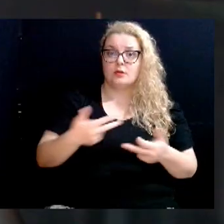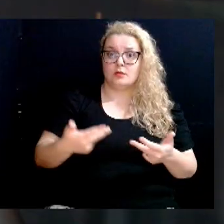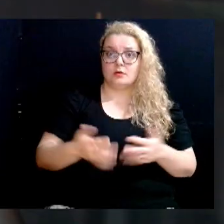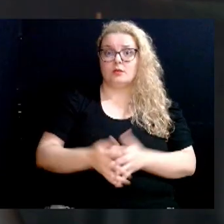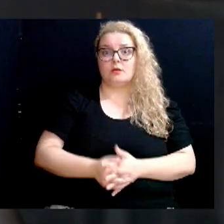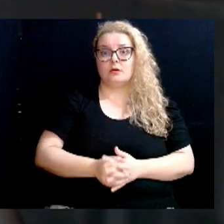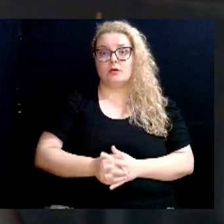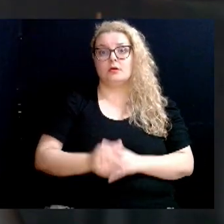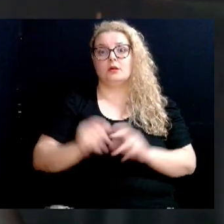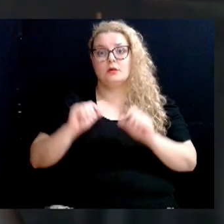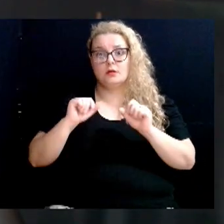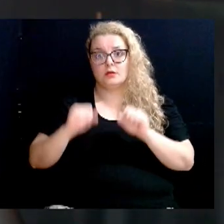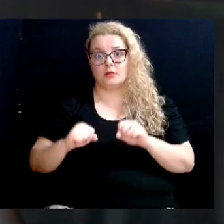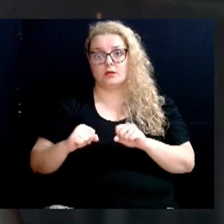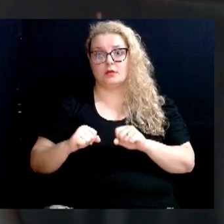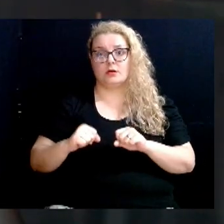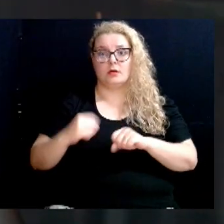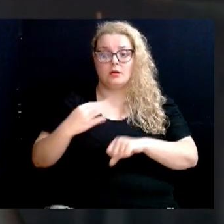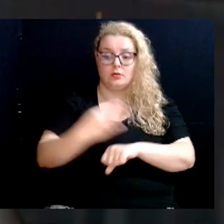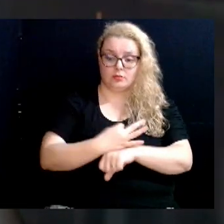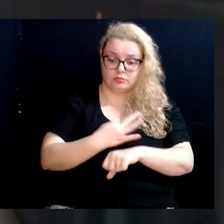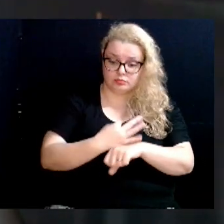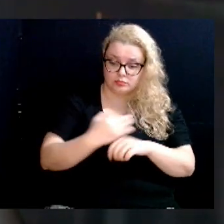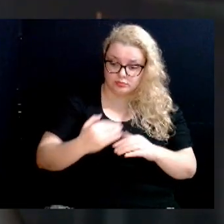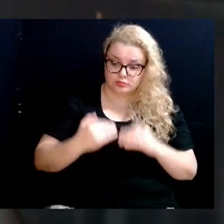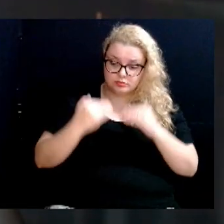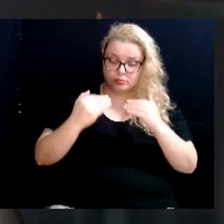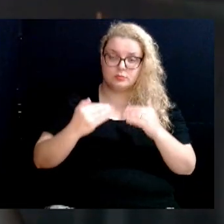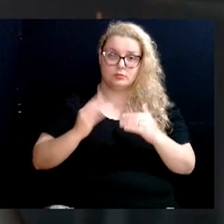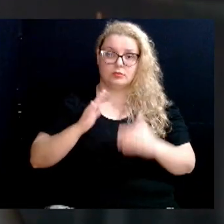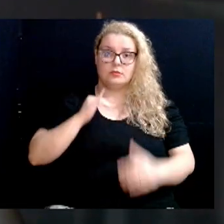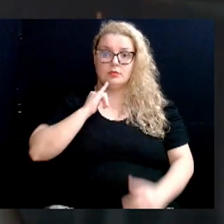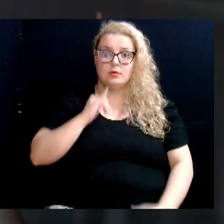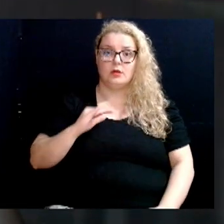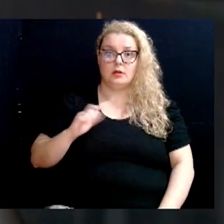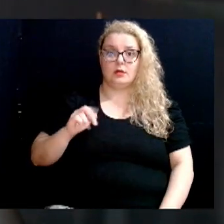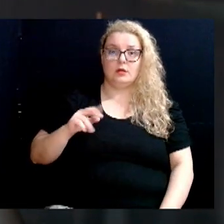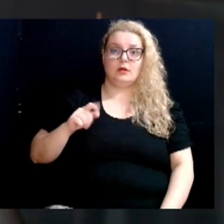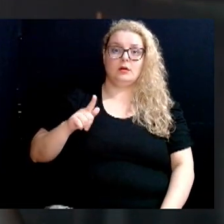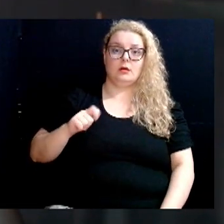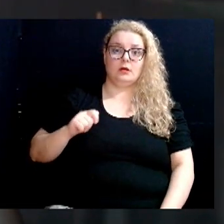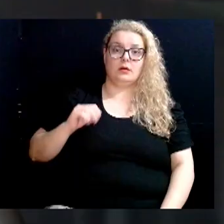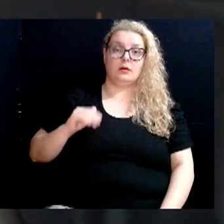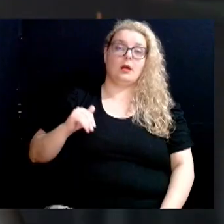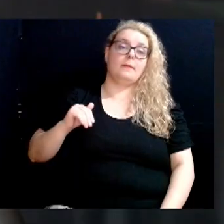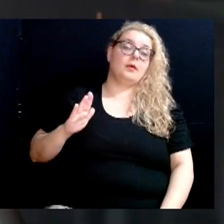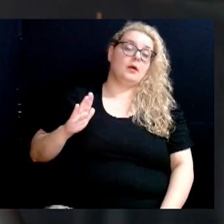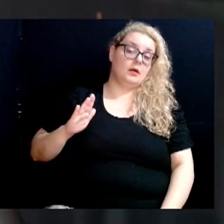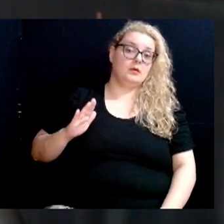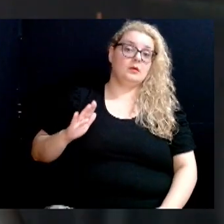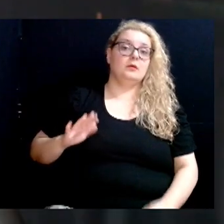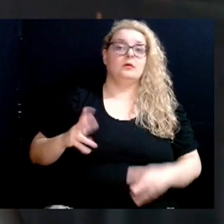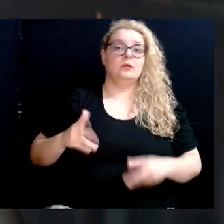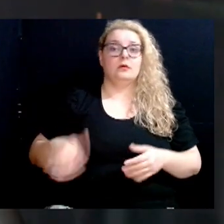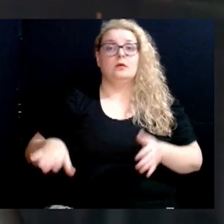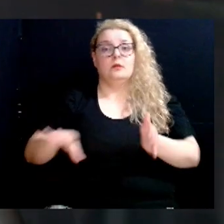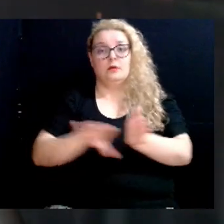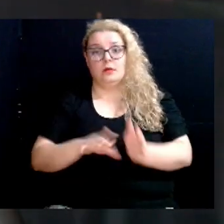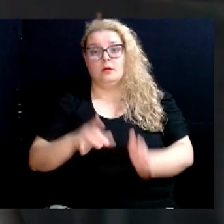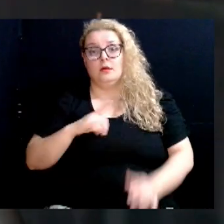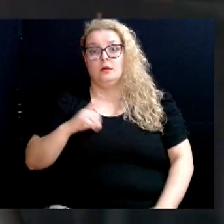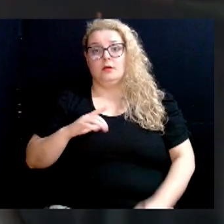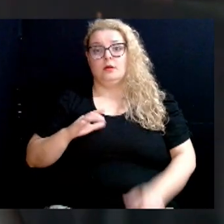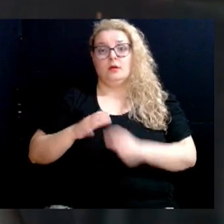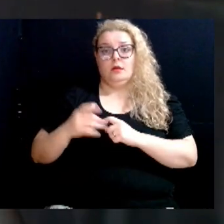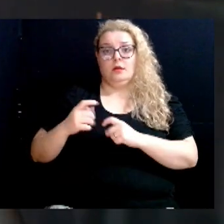a sobrecarga, ela já diz, né? Já tem uma carga além. Tudo que vier, né, tem um termo na medicina que chama